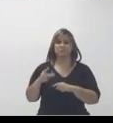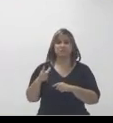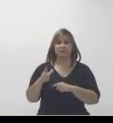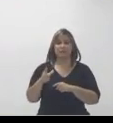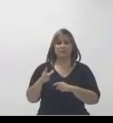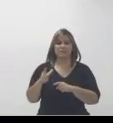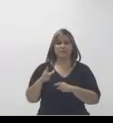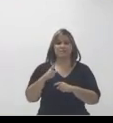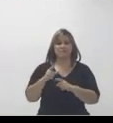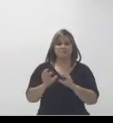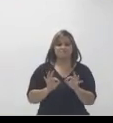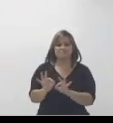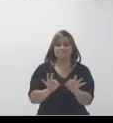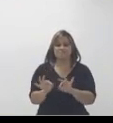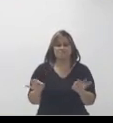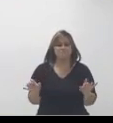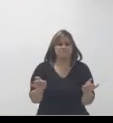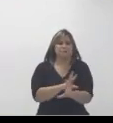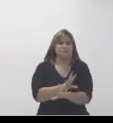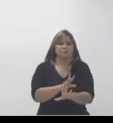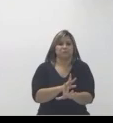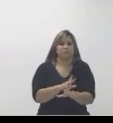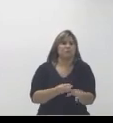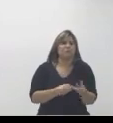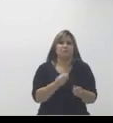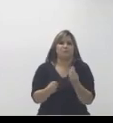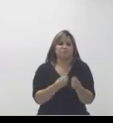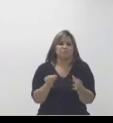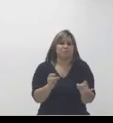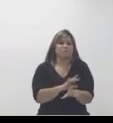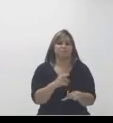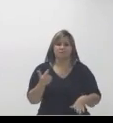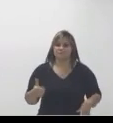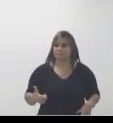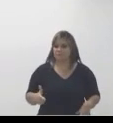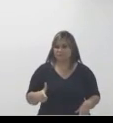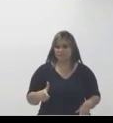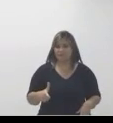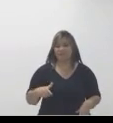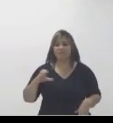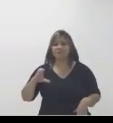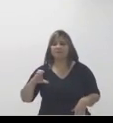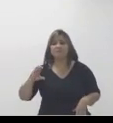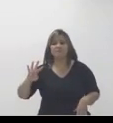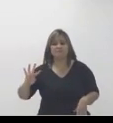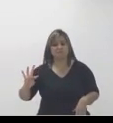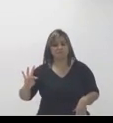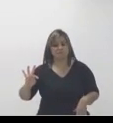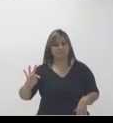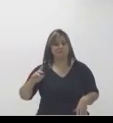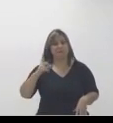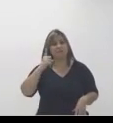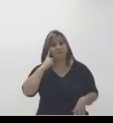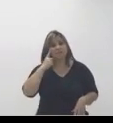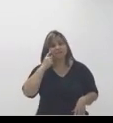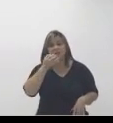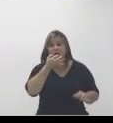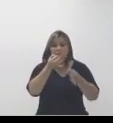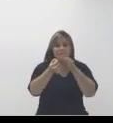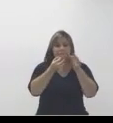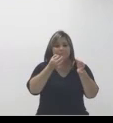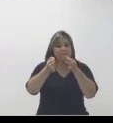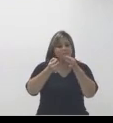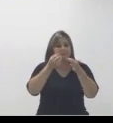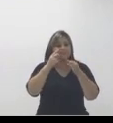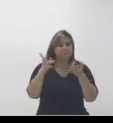e pelo fato de não existir fórmula é o que muitas comunidades propõe é uma fórmula única pra uma